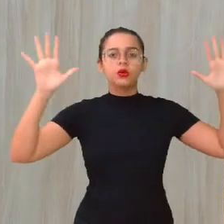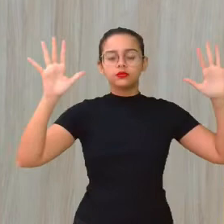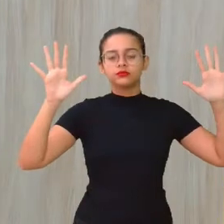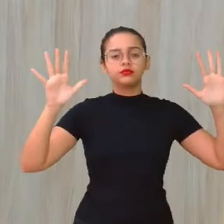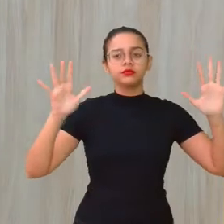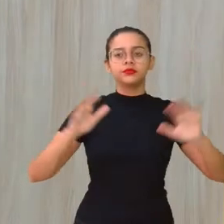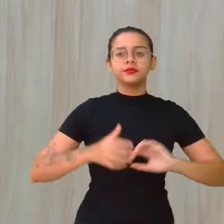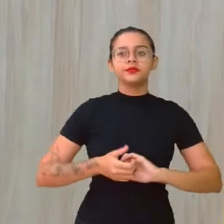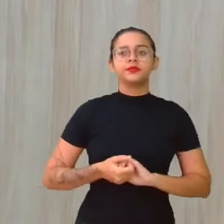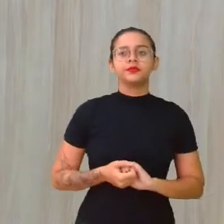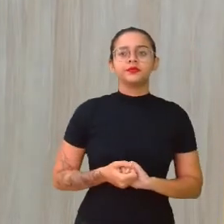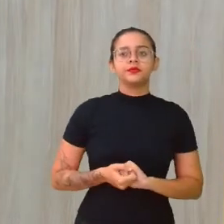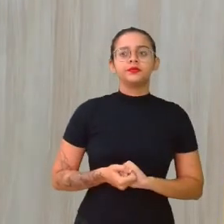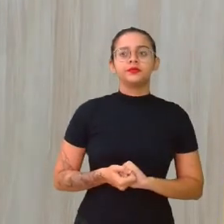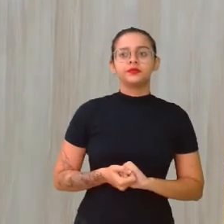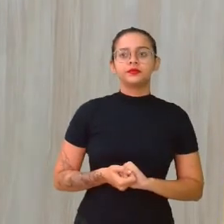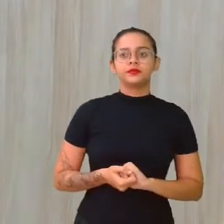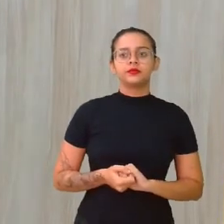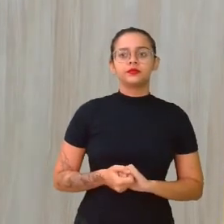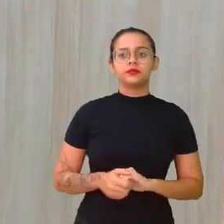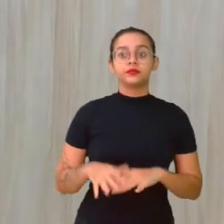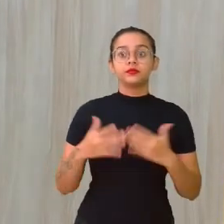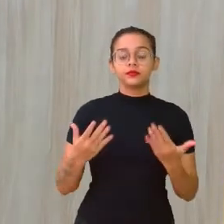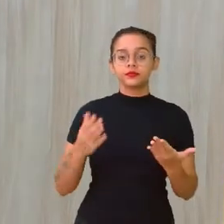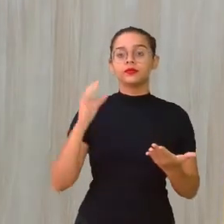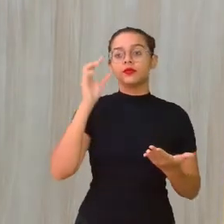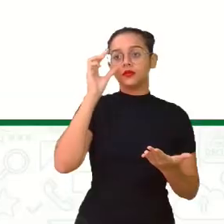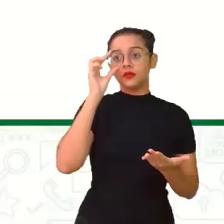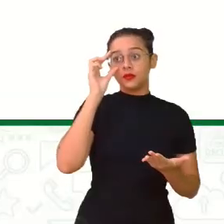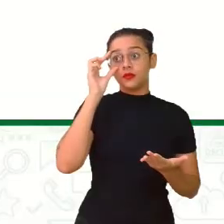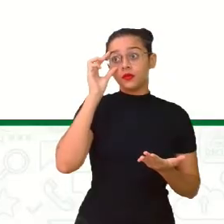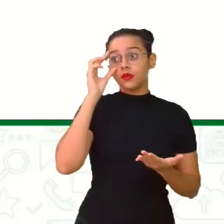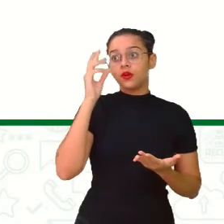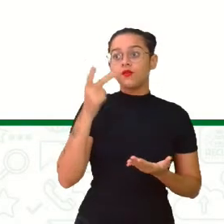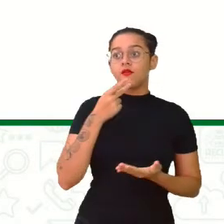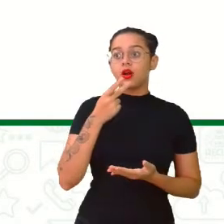como for, tá? Então,